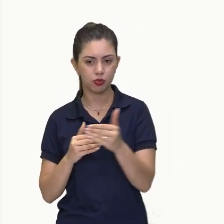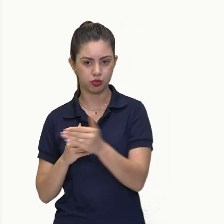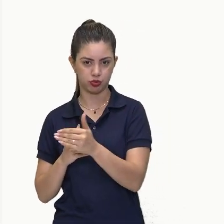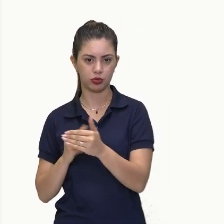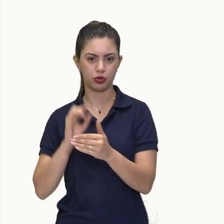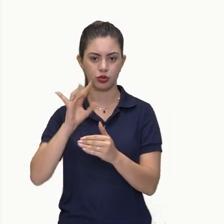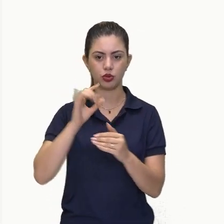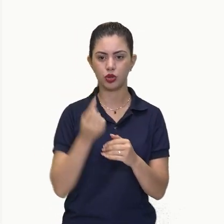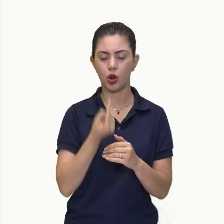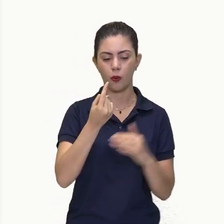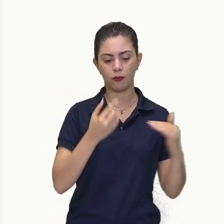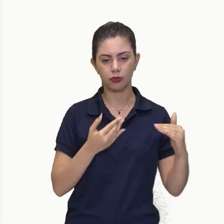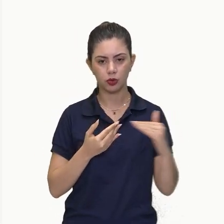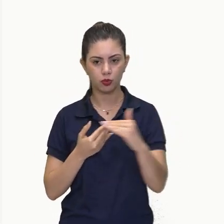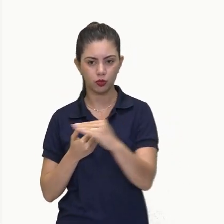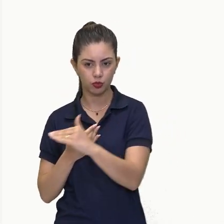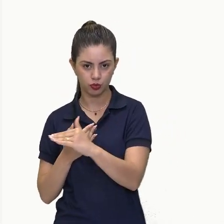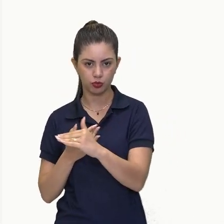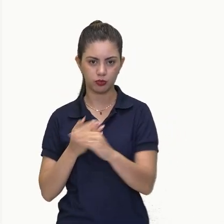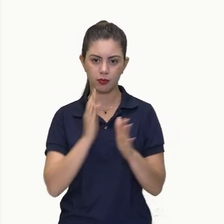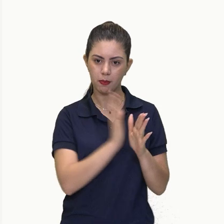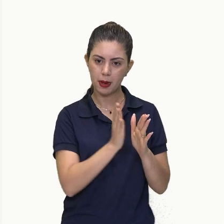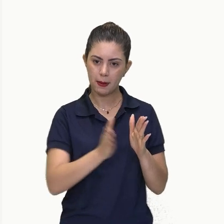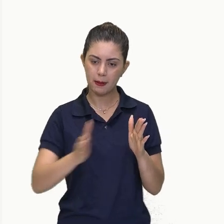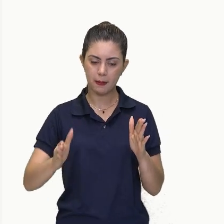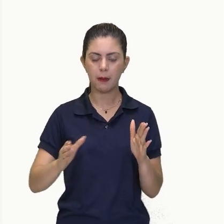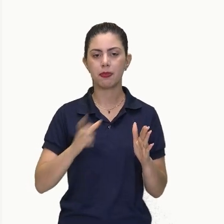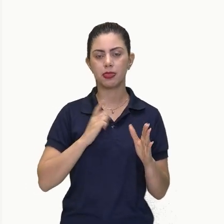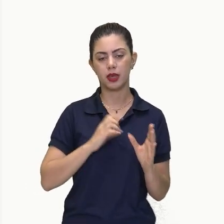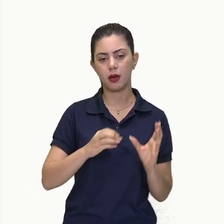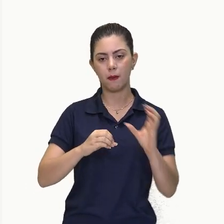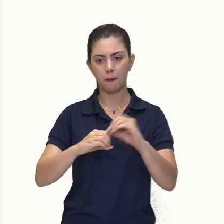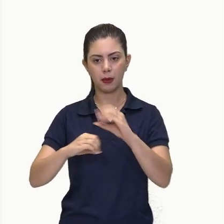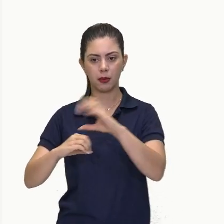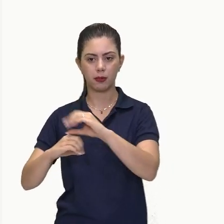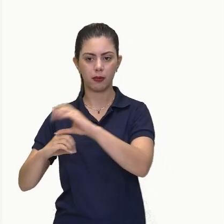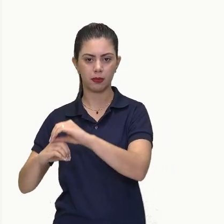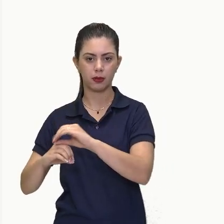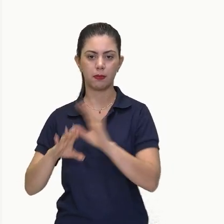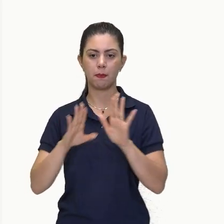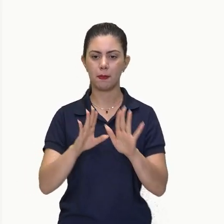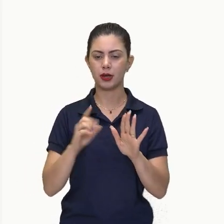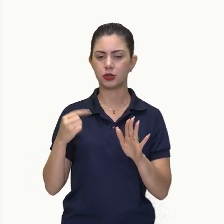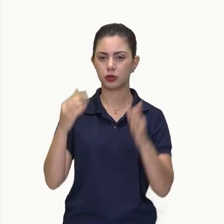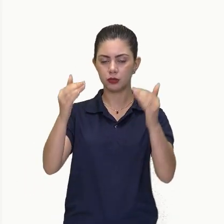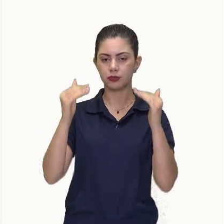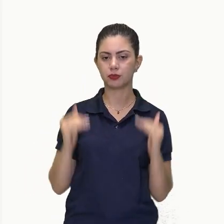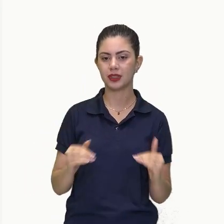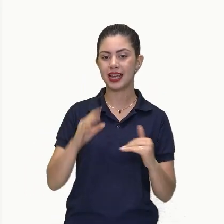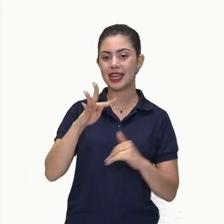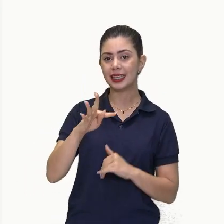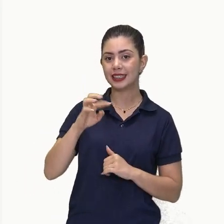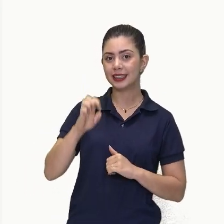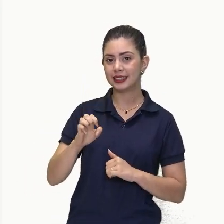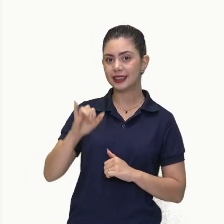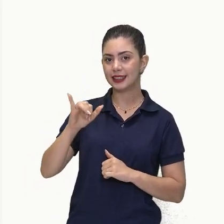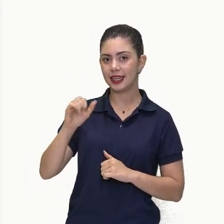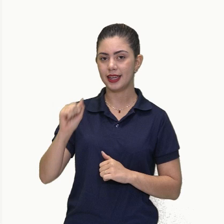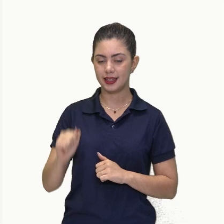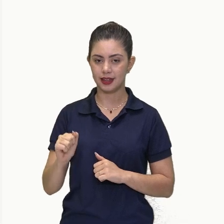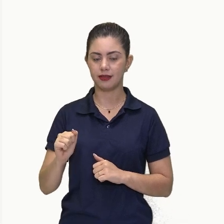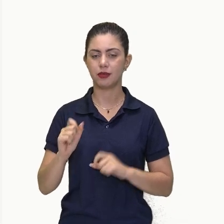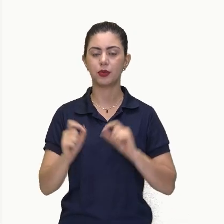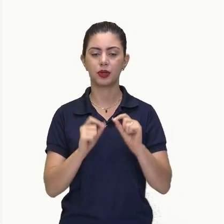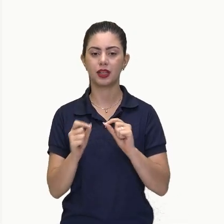que estão aqui interagindo, os consumidores e produtores. Quando observamos uma teia alimentar, a gente observa